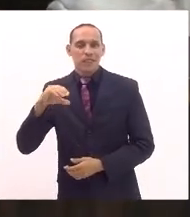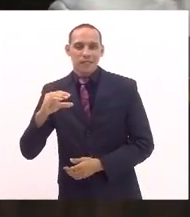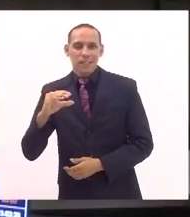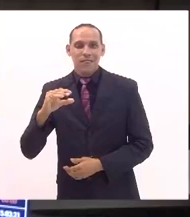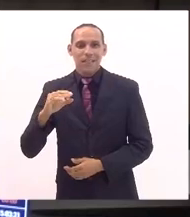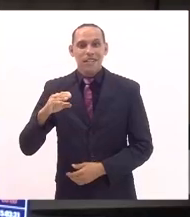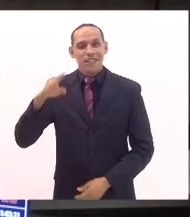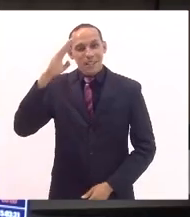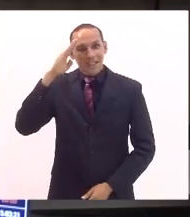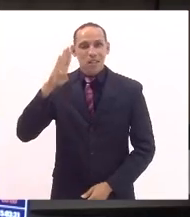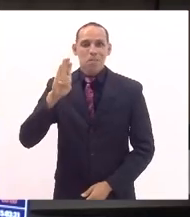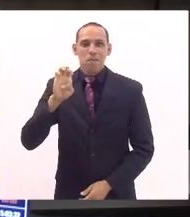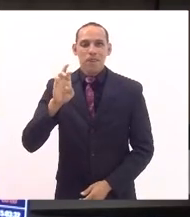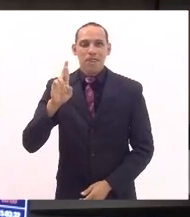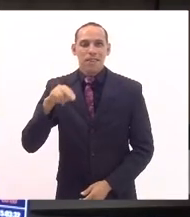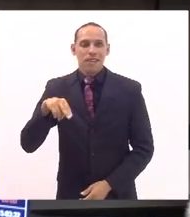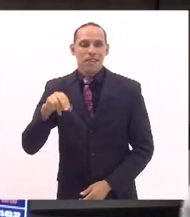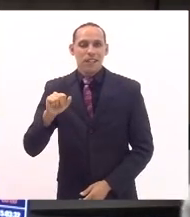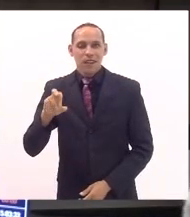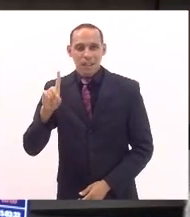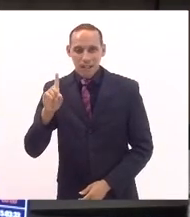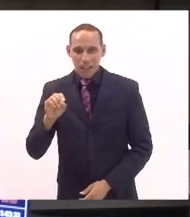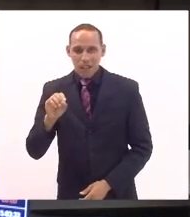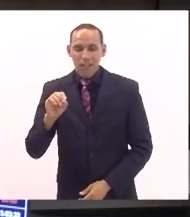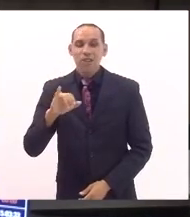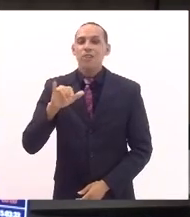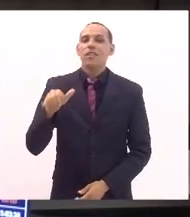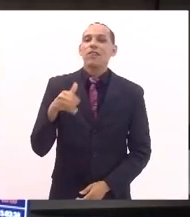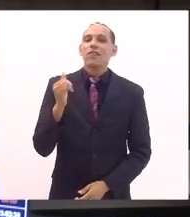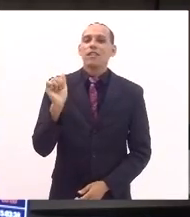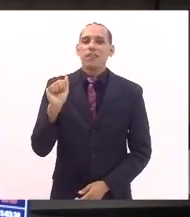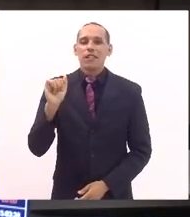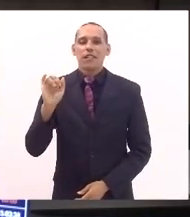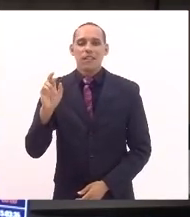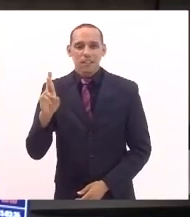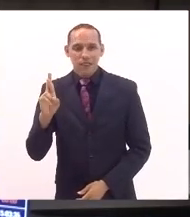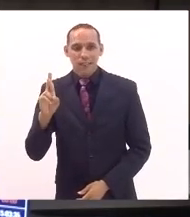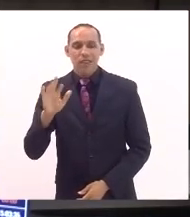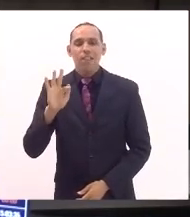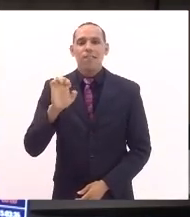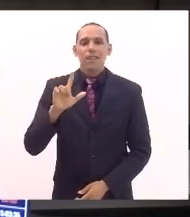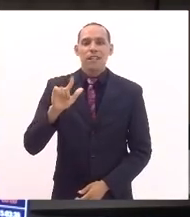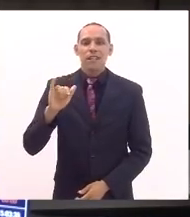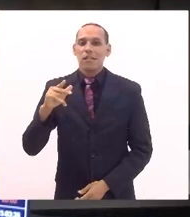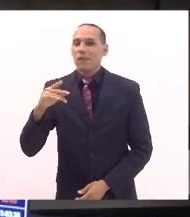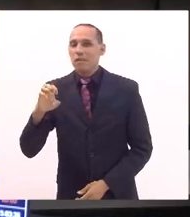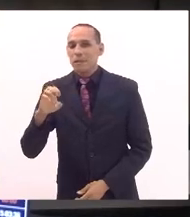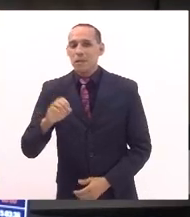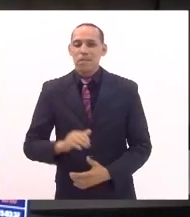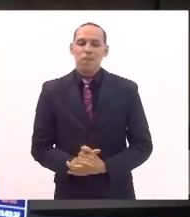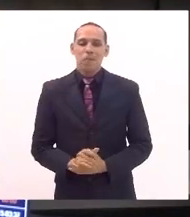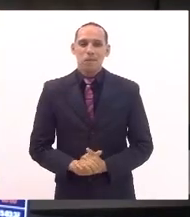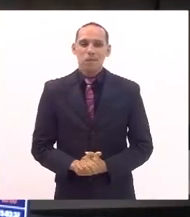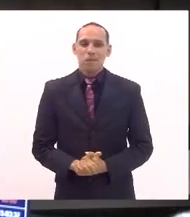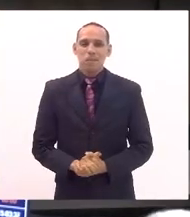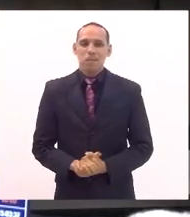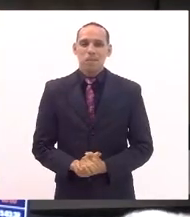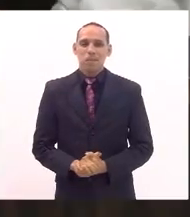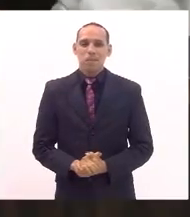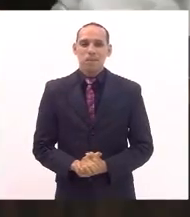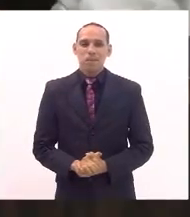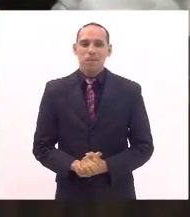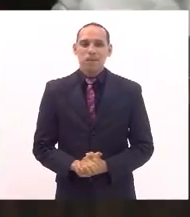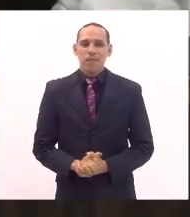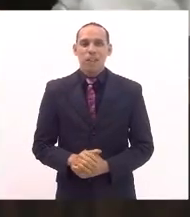Subtenente Bernardo tá do Jair Deputado Felipe Oi Soares